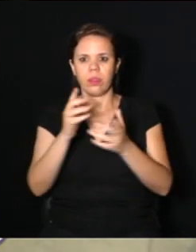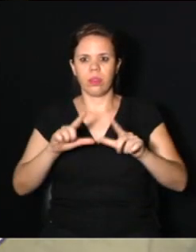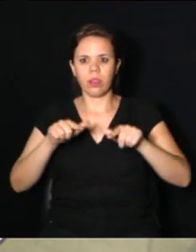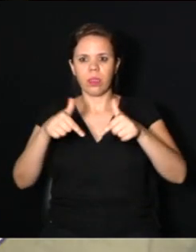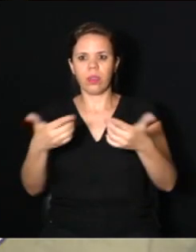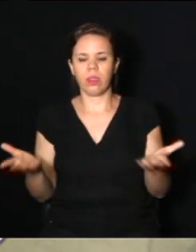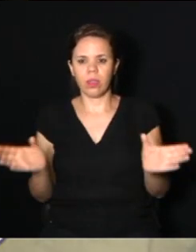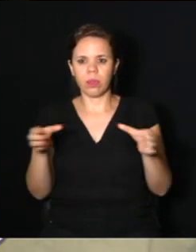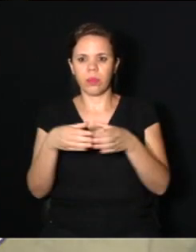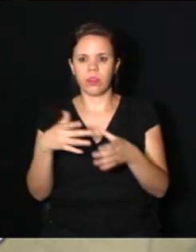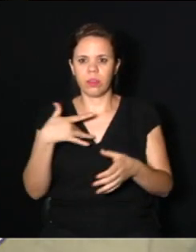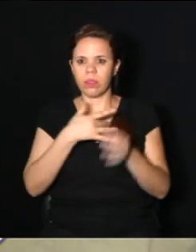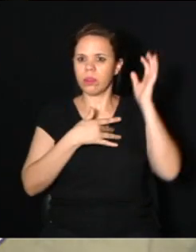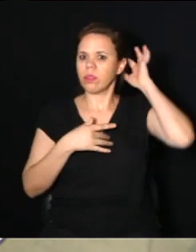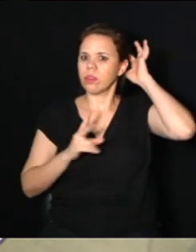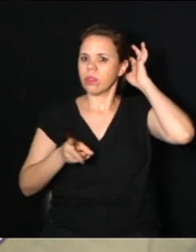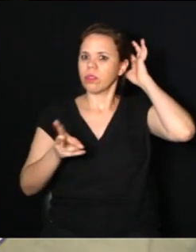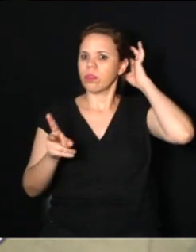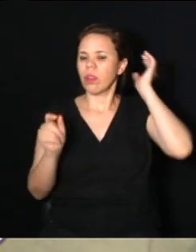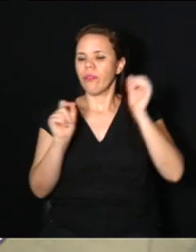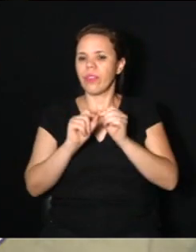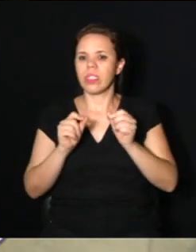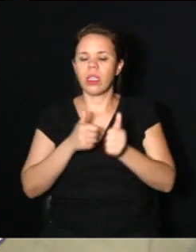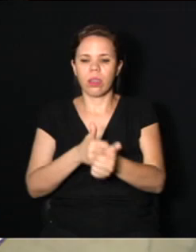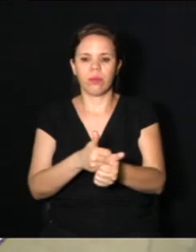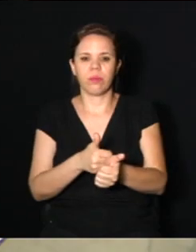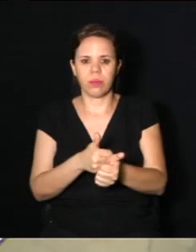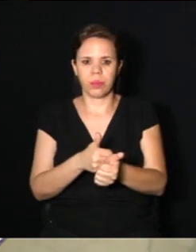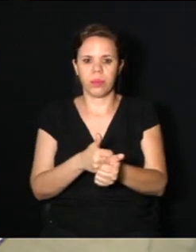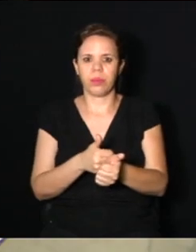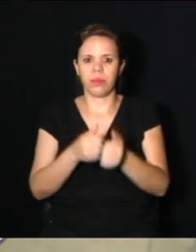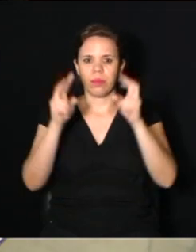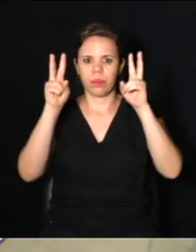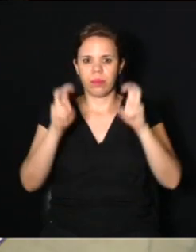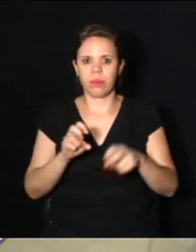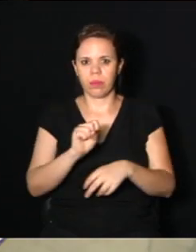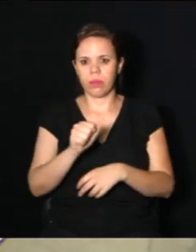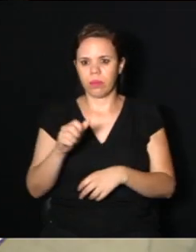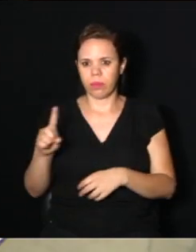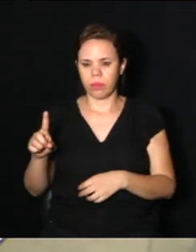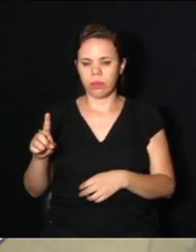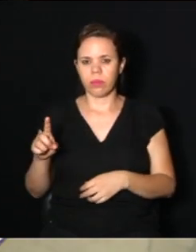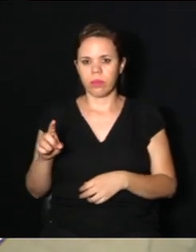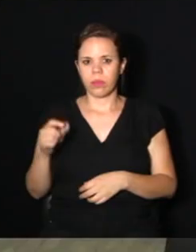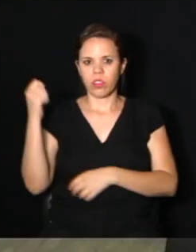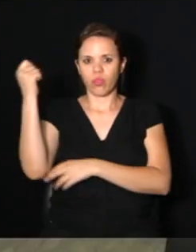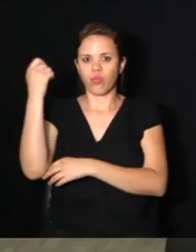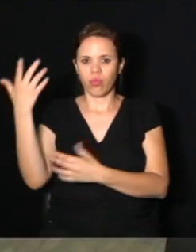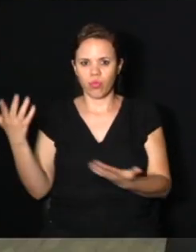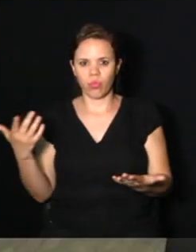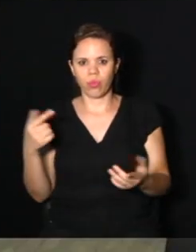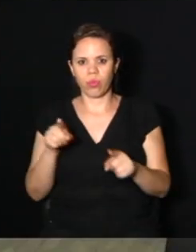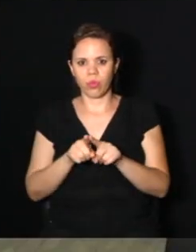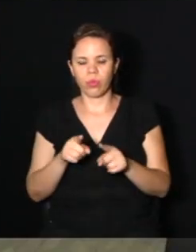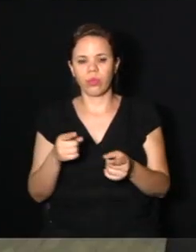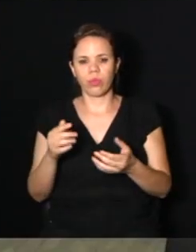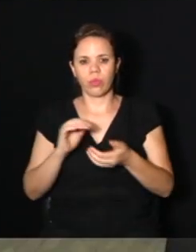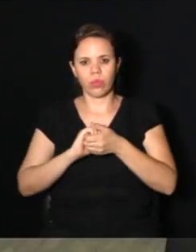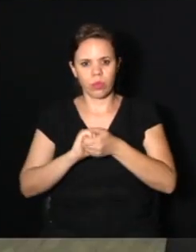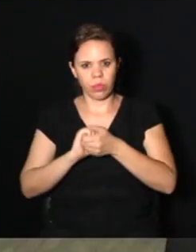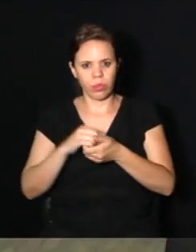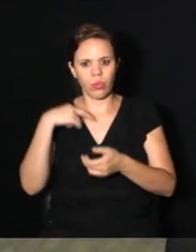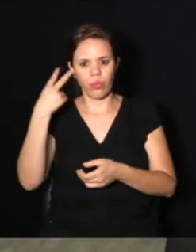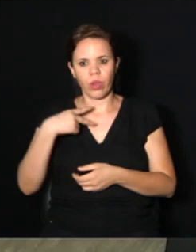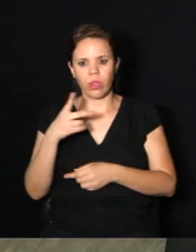Comissão de Saúde e continuar fazendo esse acompanhamento em relação à questão do SAD Sudoeste. Cumprimentar então o presidente e vereador